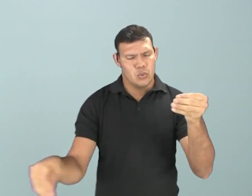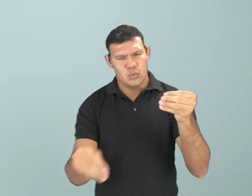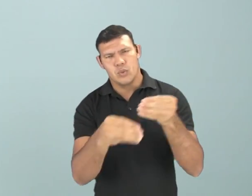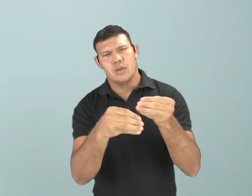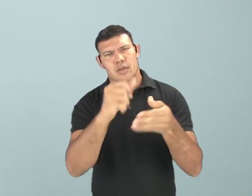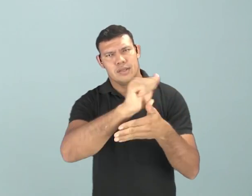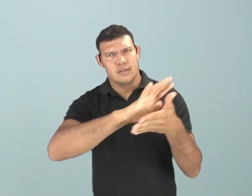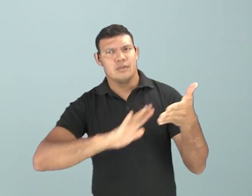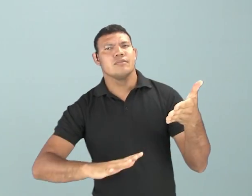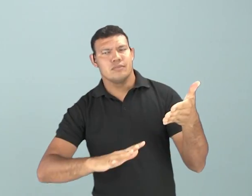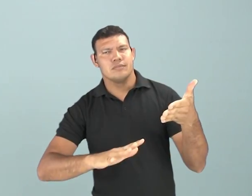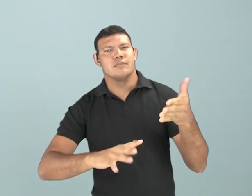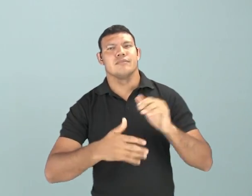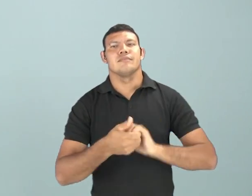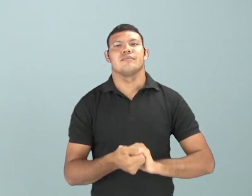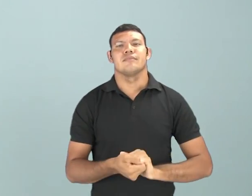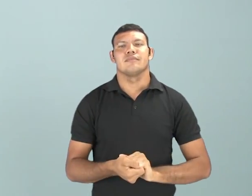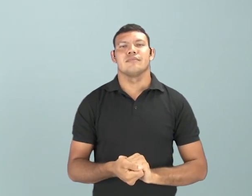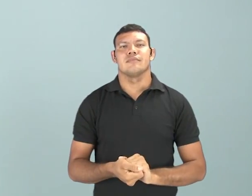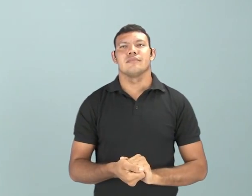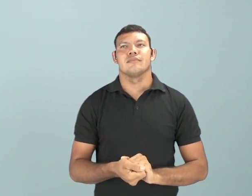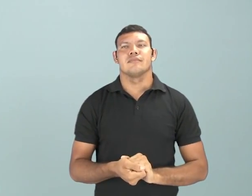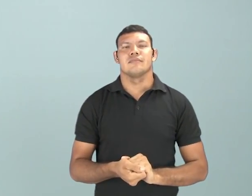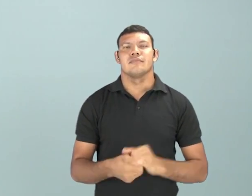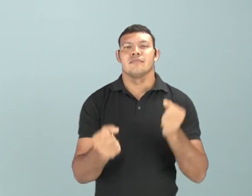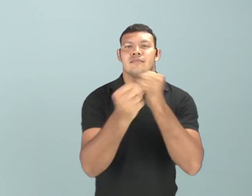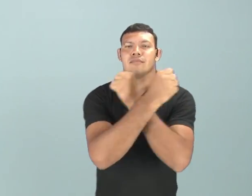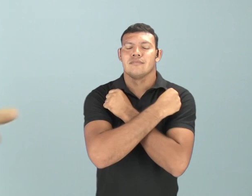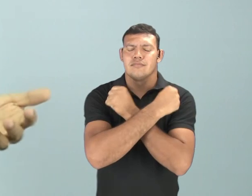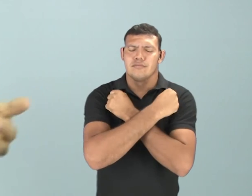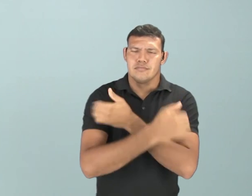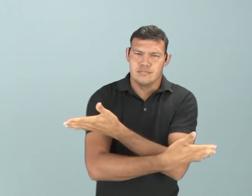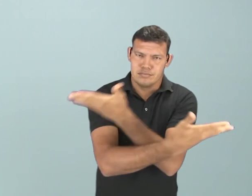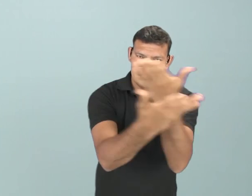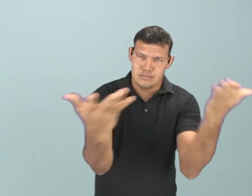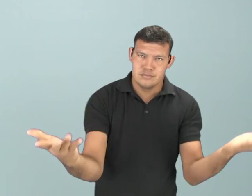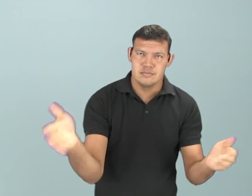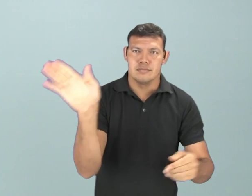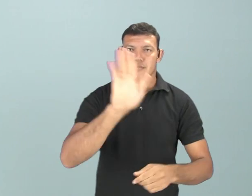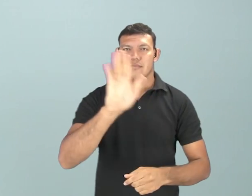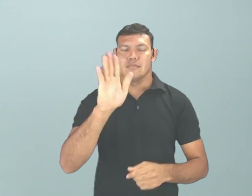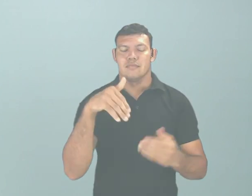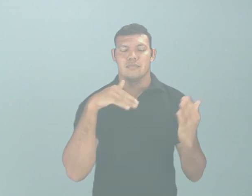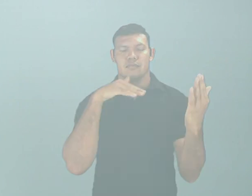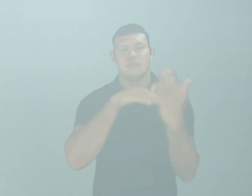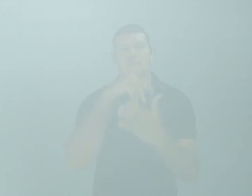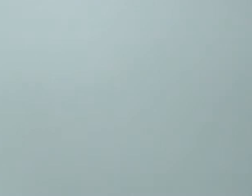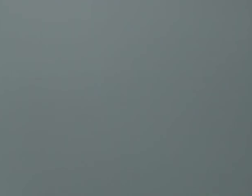acesse a plataforma Eduque. Então, um abraço a todos e até a próxima!